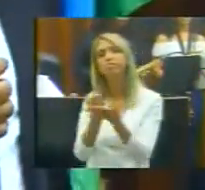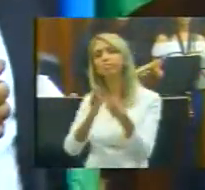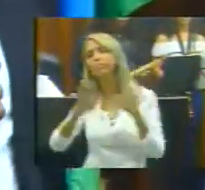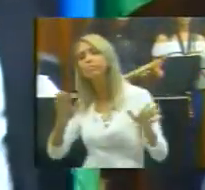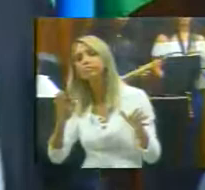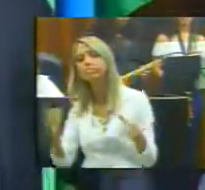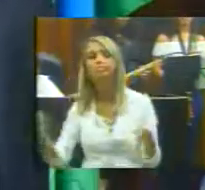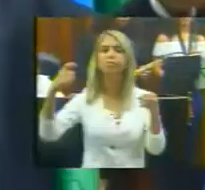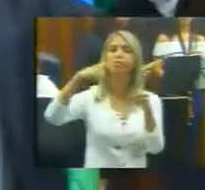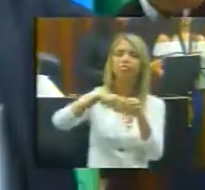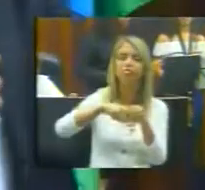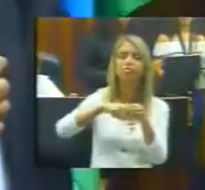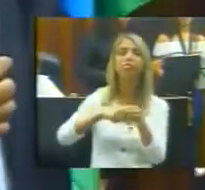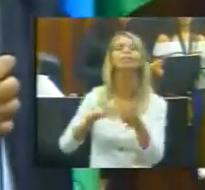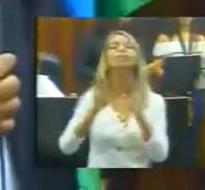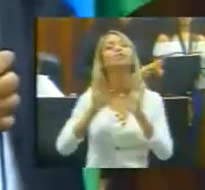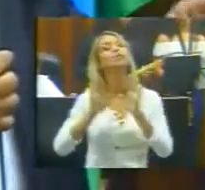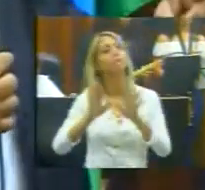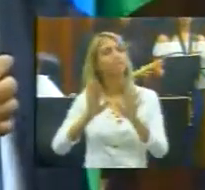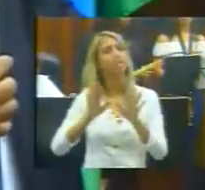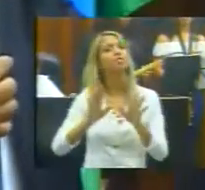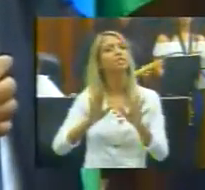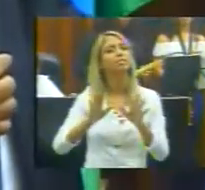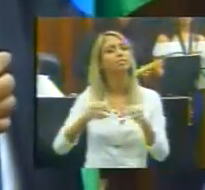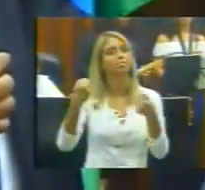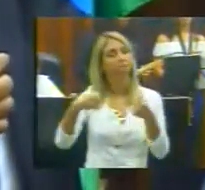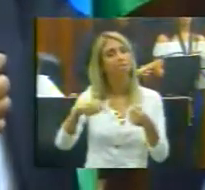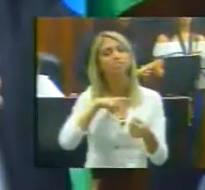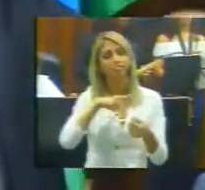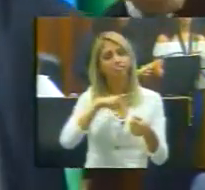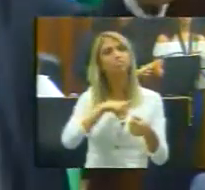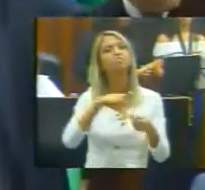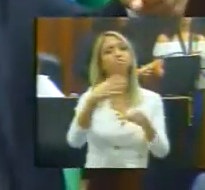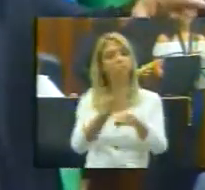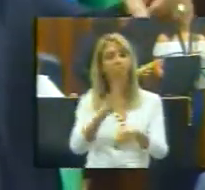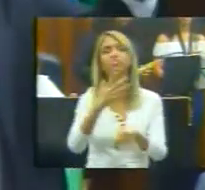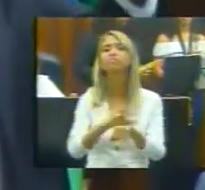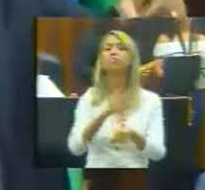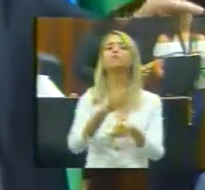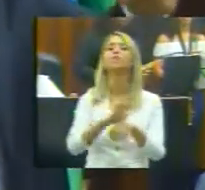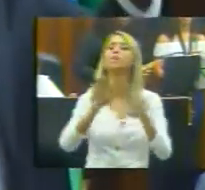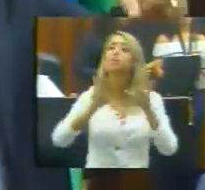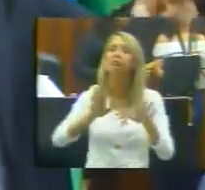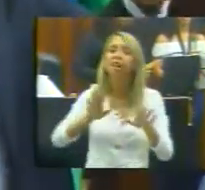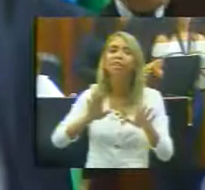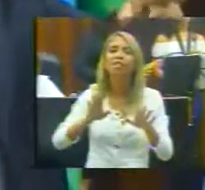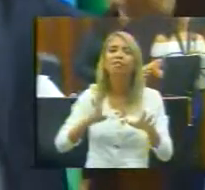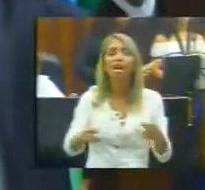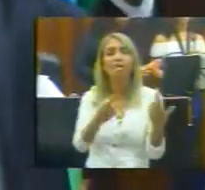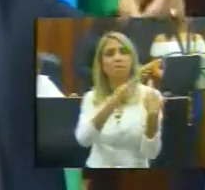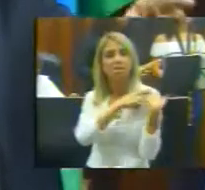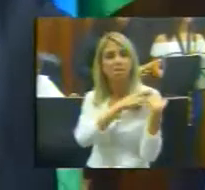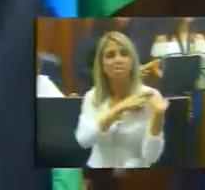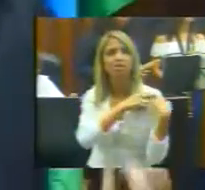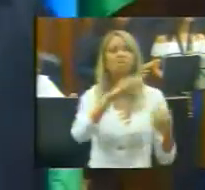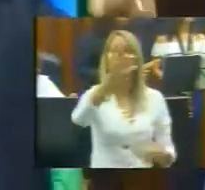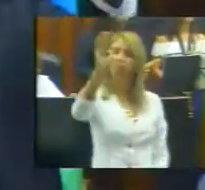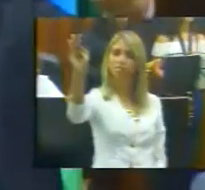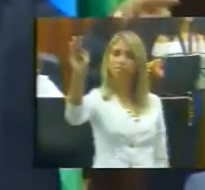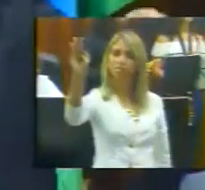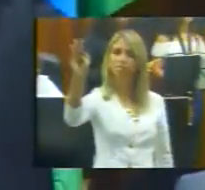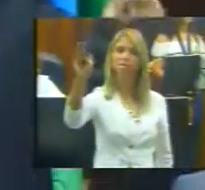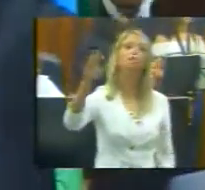Nilo Batista, mais dedicado, né? Foi representando a escola e o município de Cabo Frio